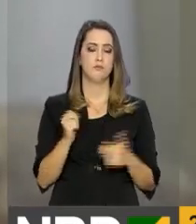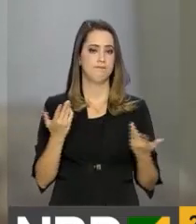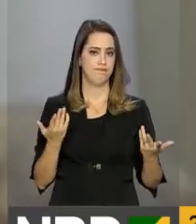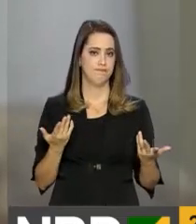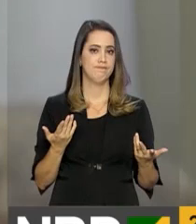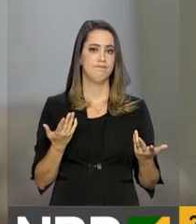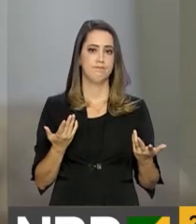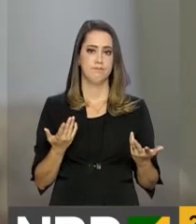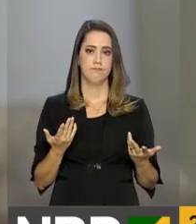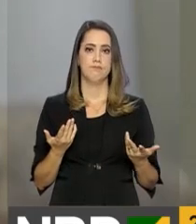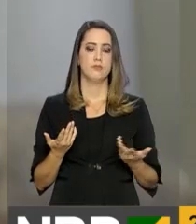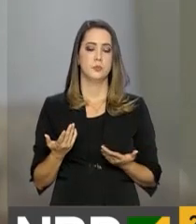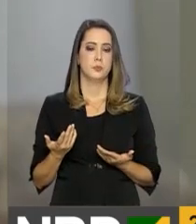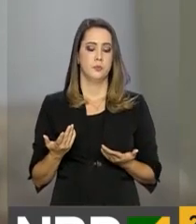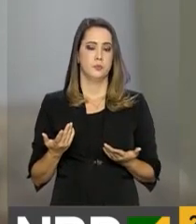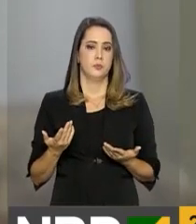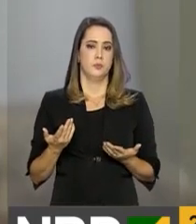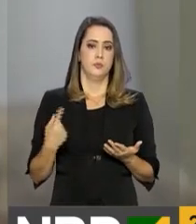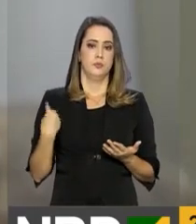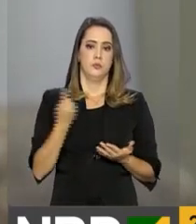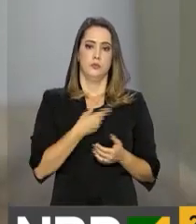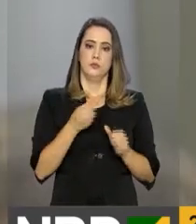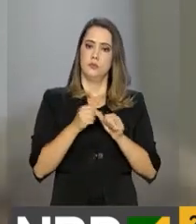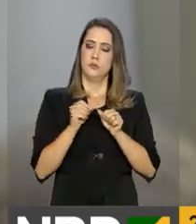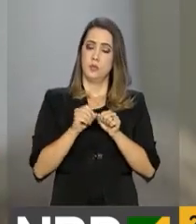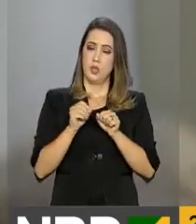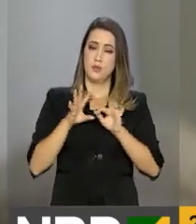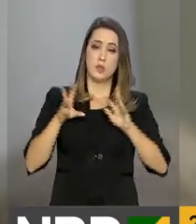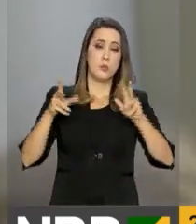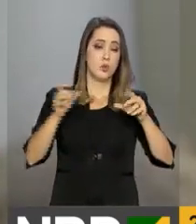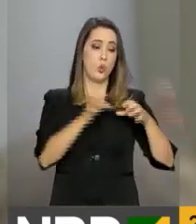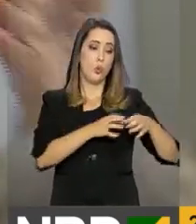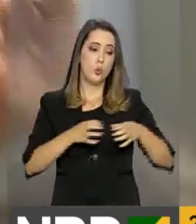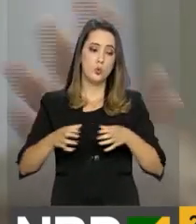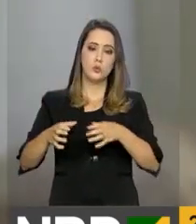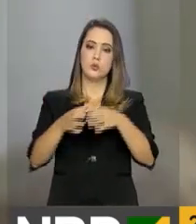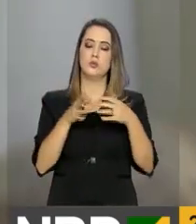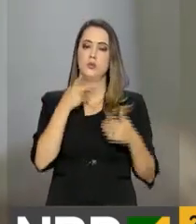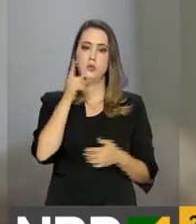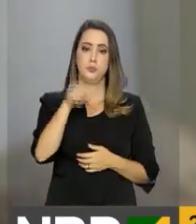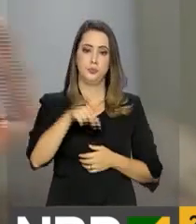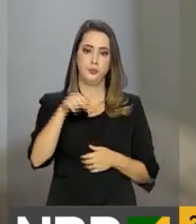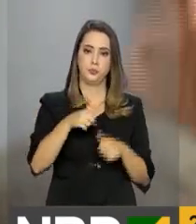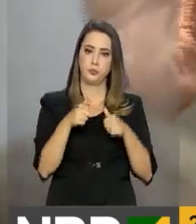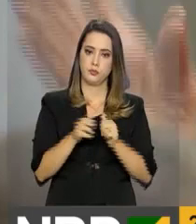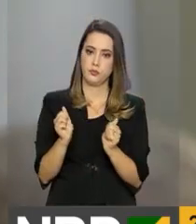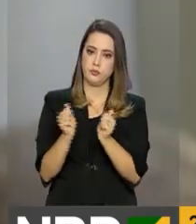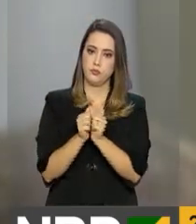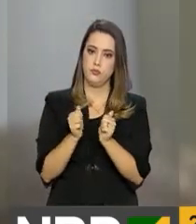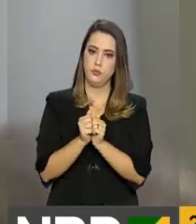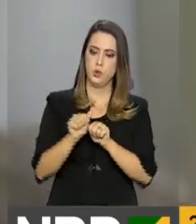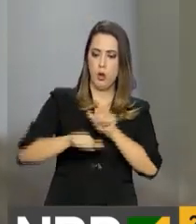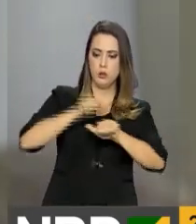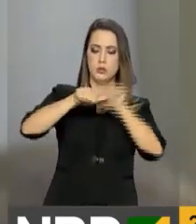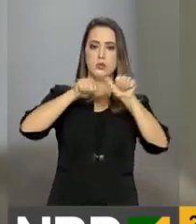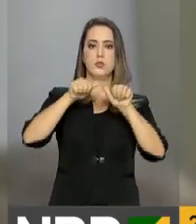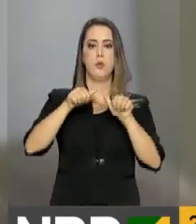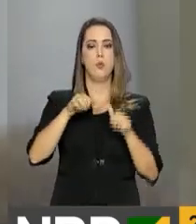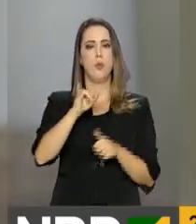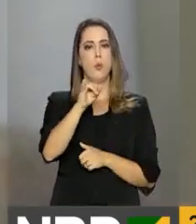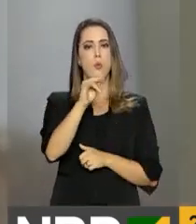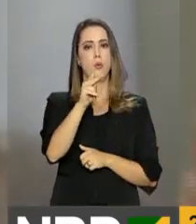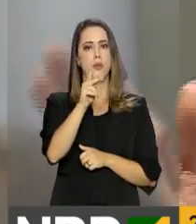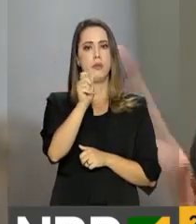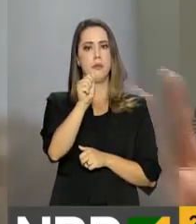reformista. E nós fizemos reformas em todos os setores. Está aqui o Ernesto Lozado no IPEA, que fez uma revolução no IPEA,